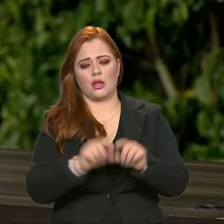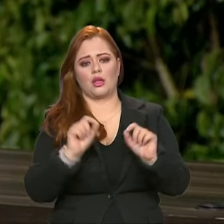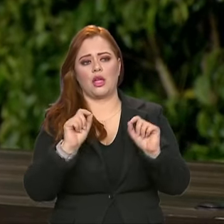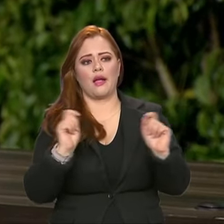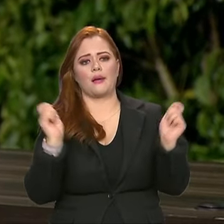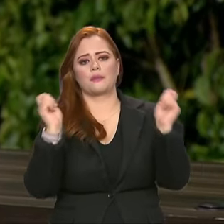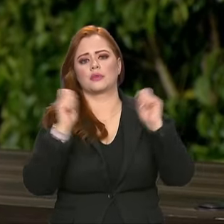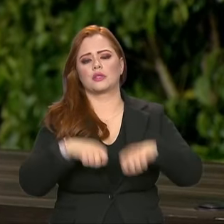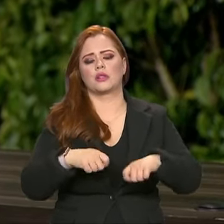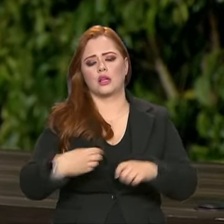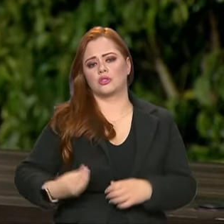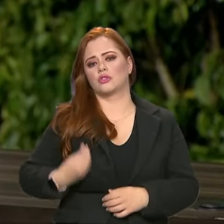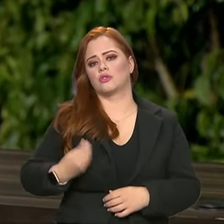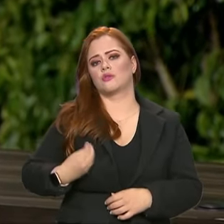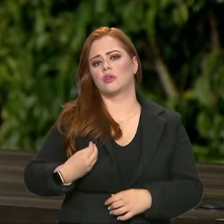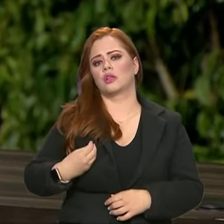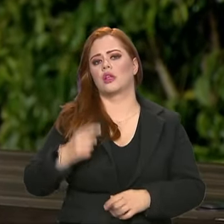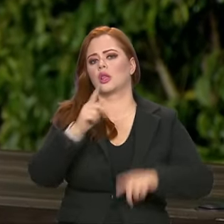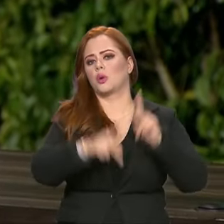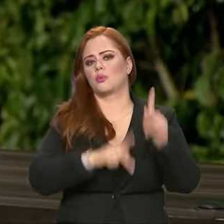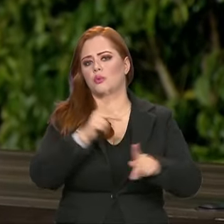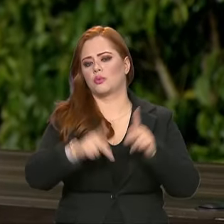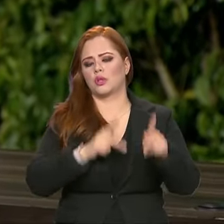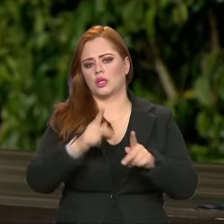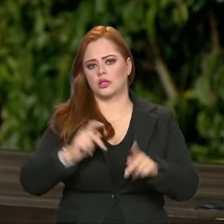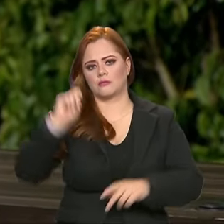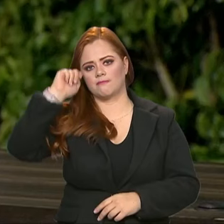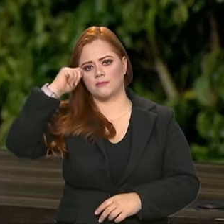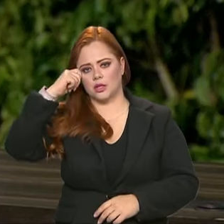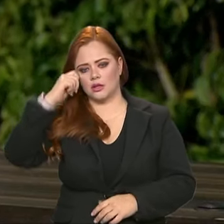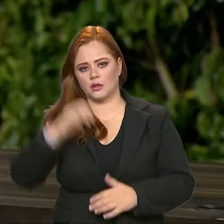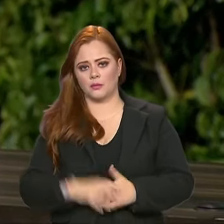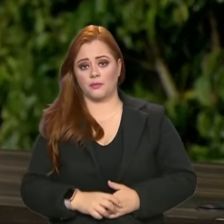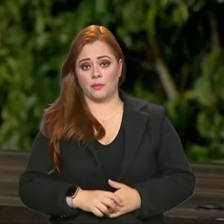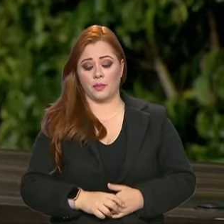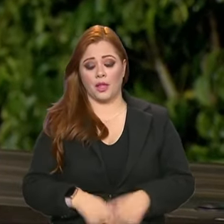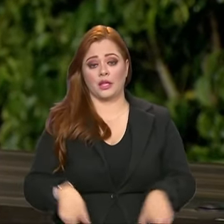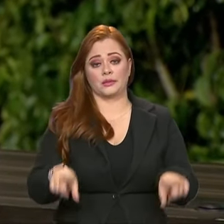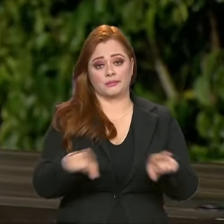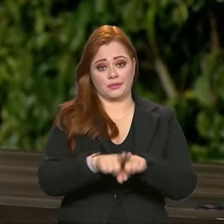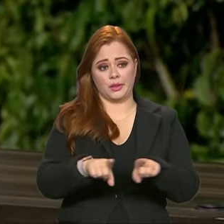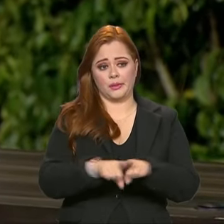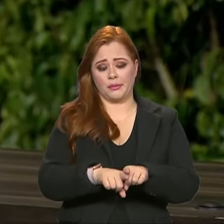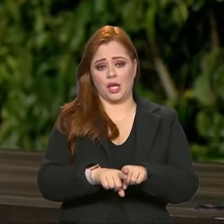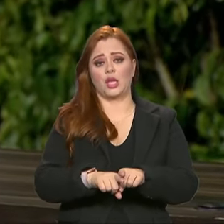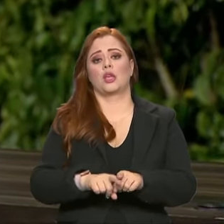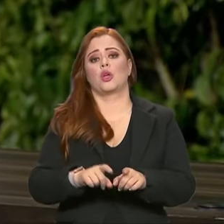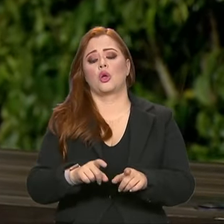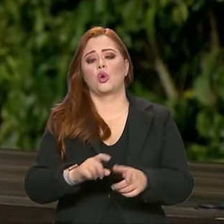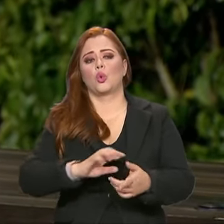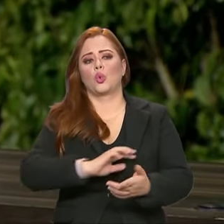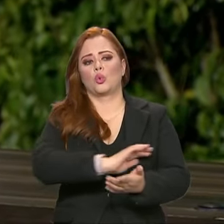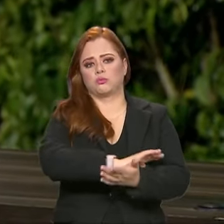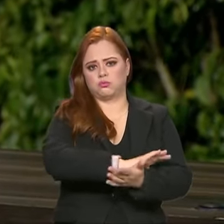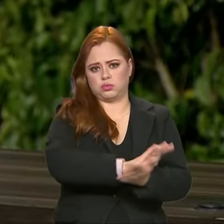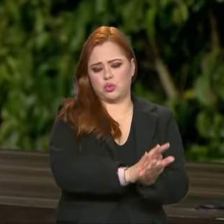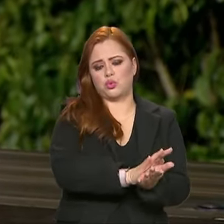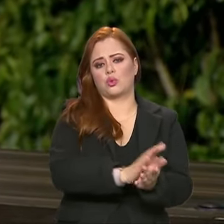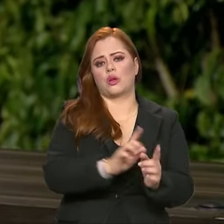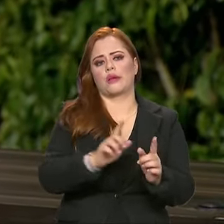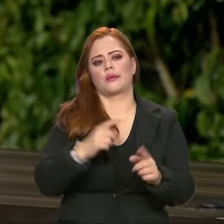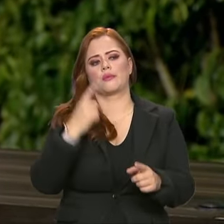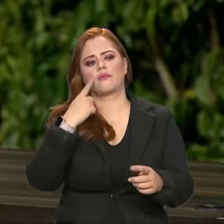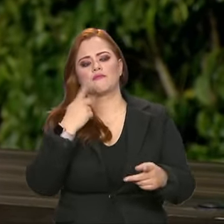possibilidades de vida da população negra. No meio ambiente, o racismo relega as diversas populações negras, urbana